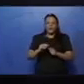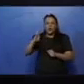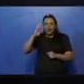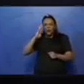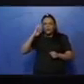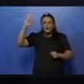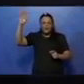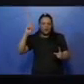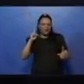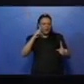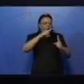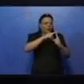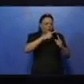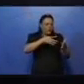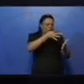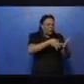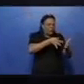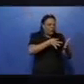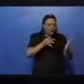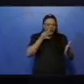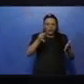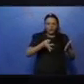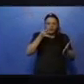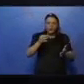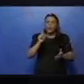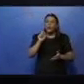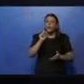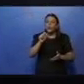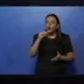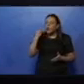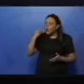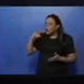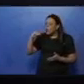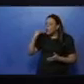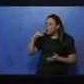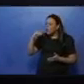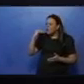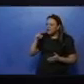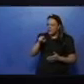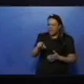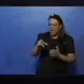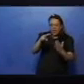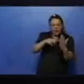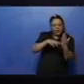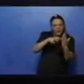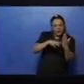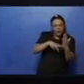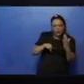texto argumentativo é convencer o leitor da justeza das opiniões que ele